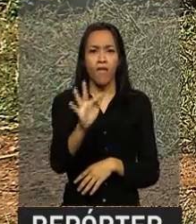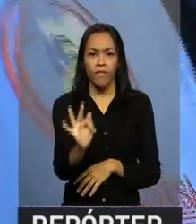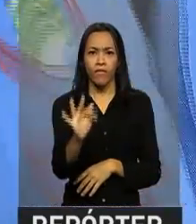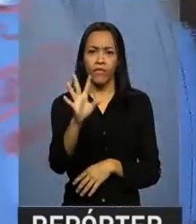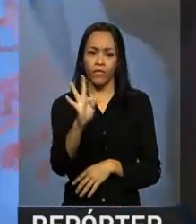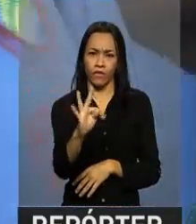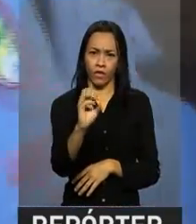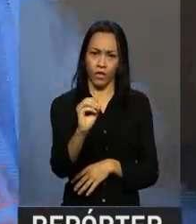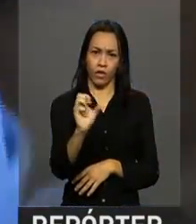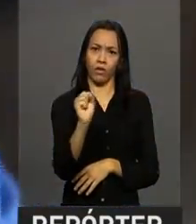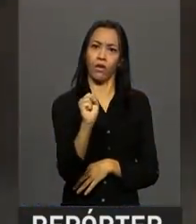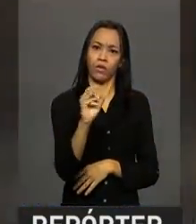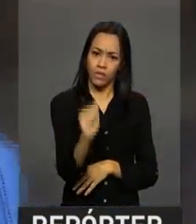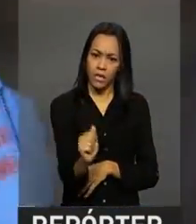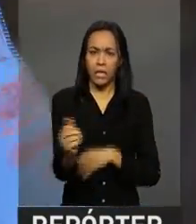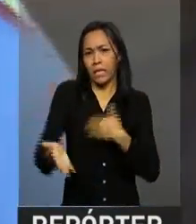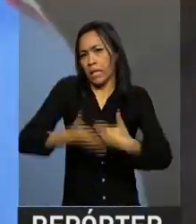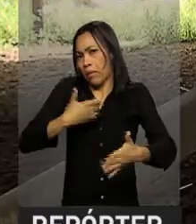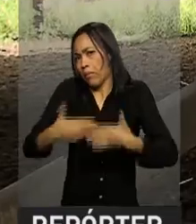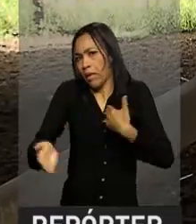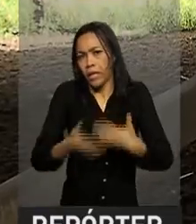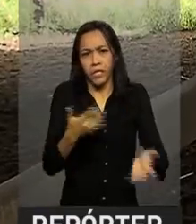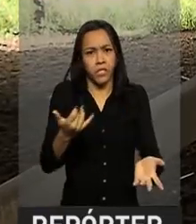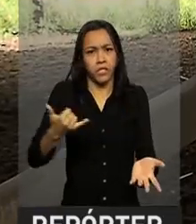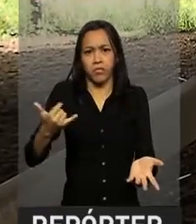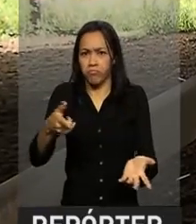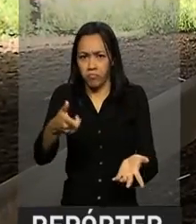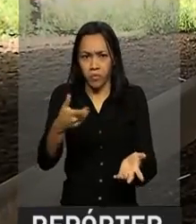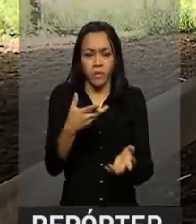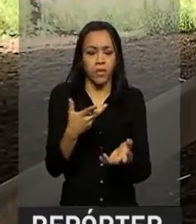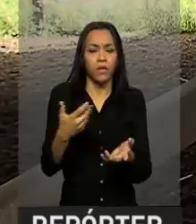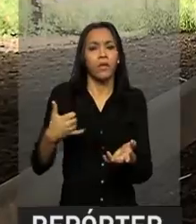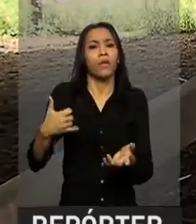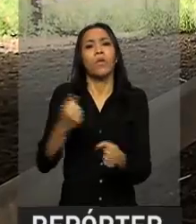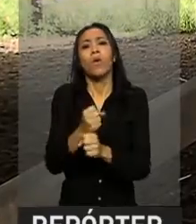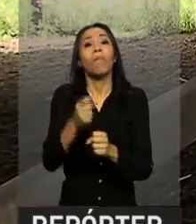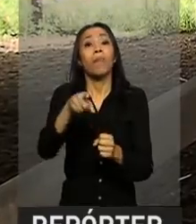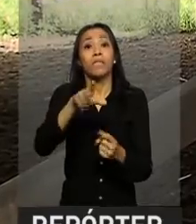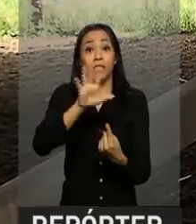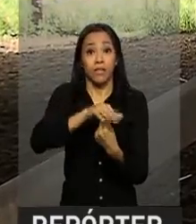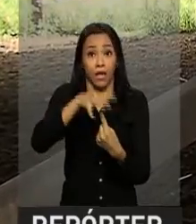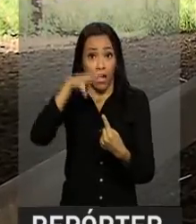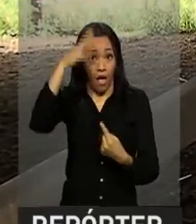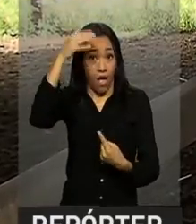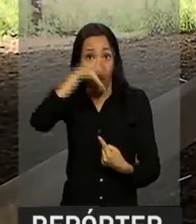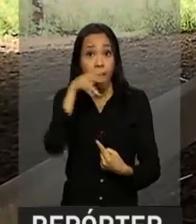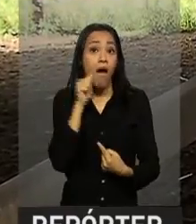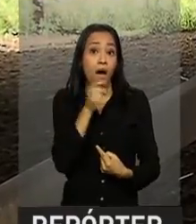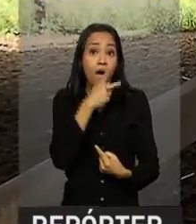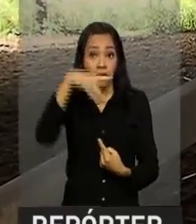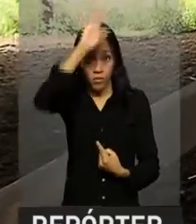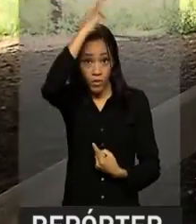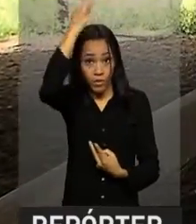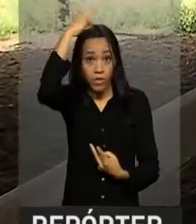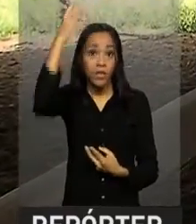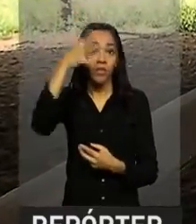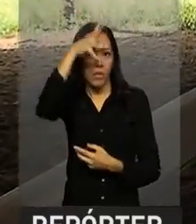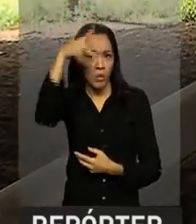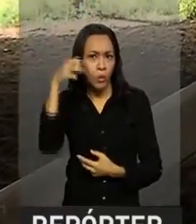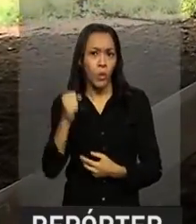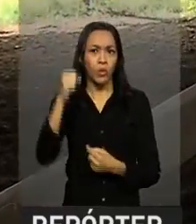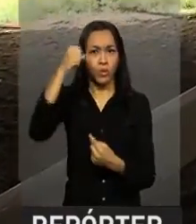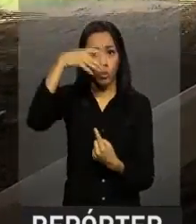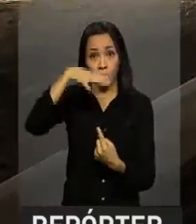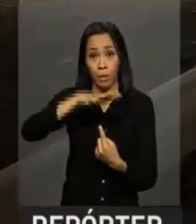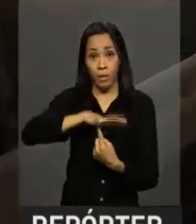animais, independentemente da idade, mas nos estados do Acre, Espírito Santo, Mato Grosso, Paraná, Rondônia